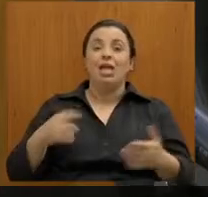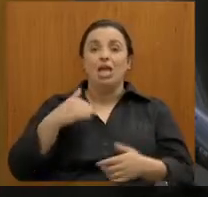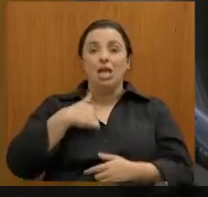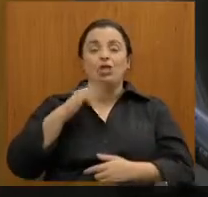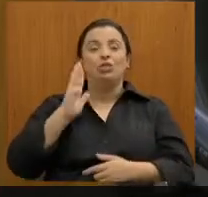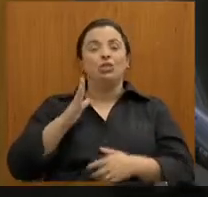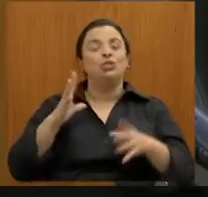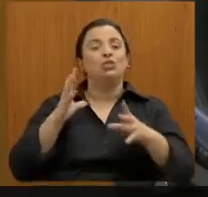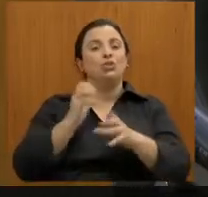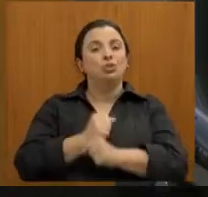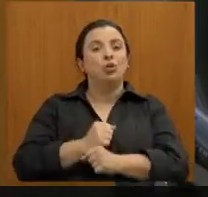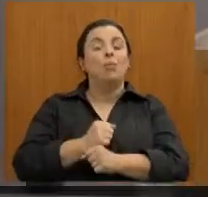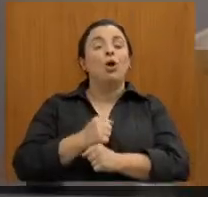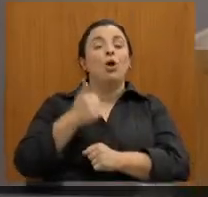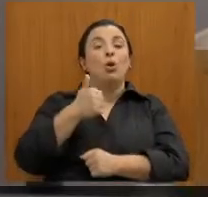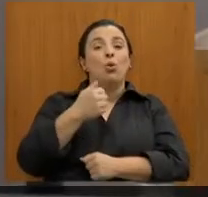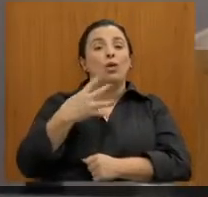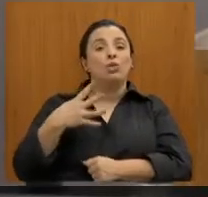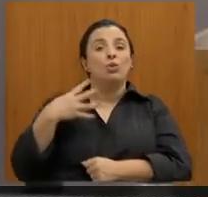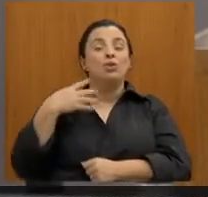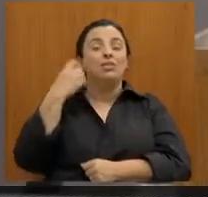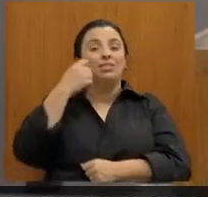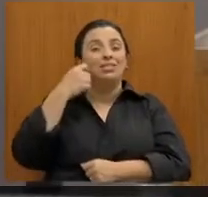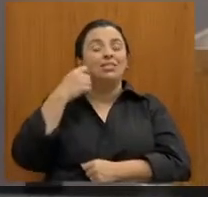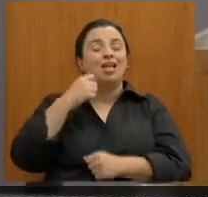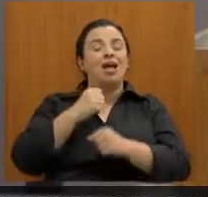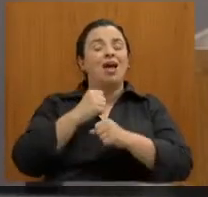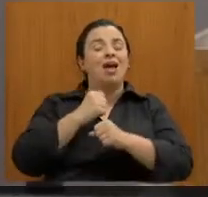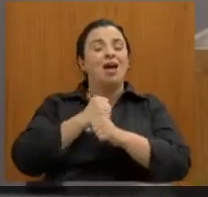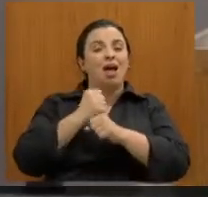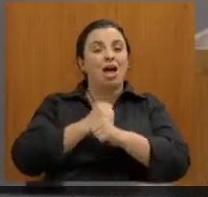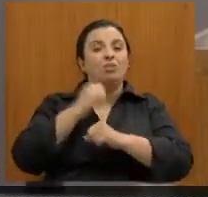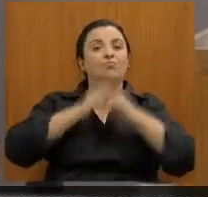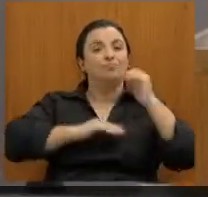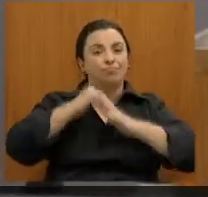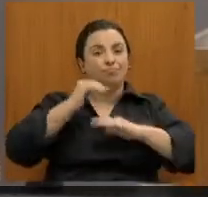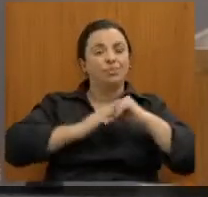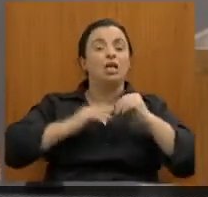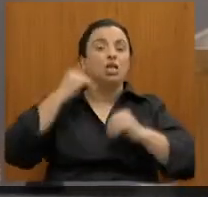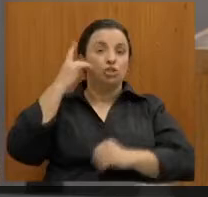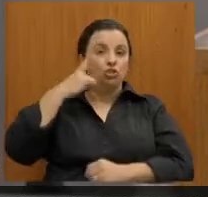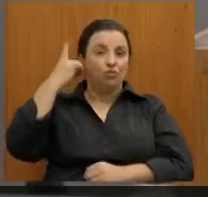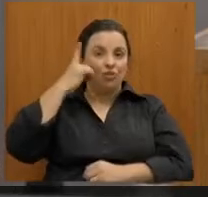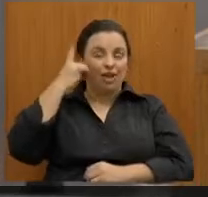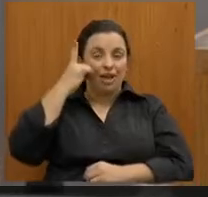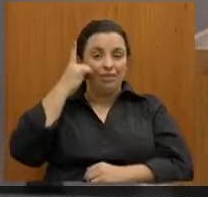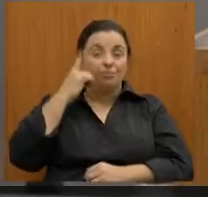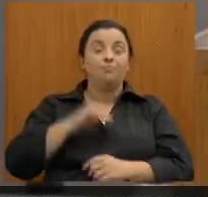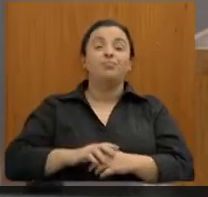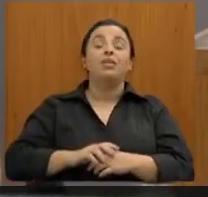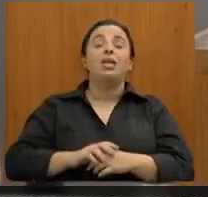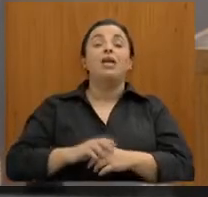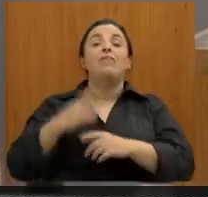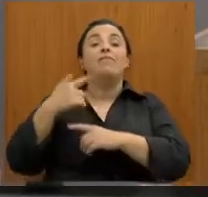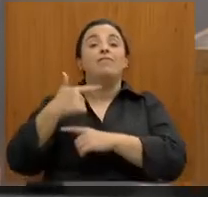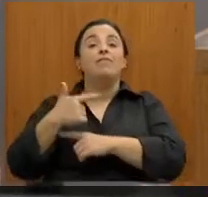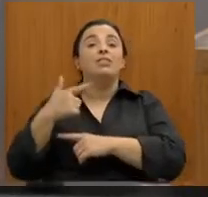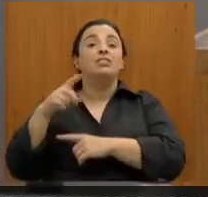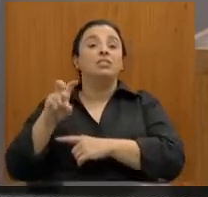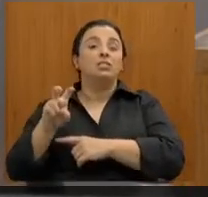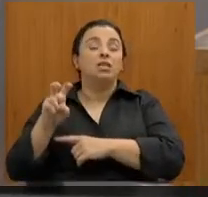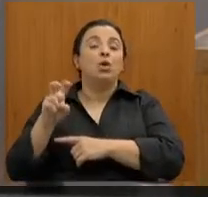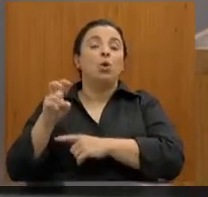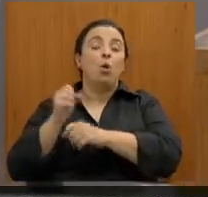advocacia 27 anos de como funcionária pública são vários Os projetos